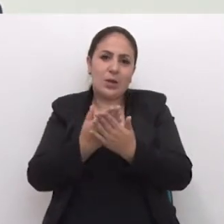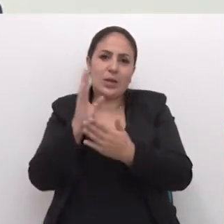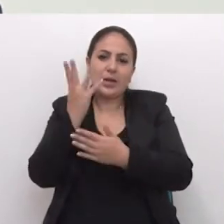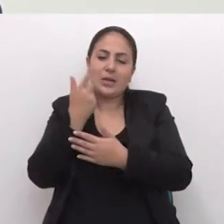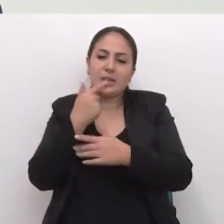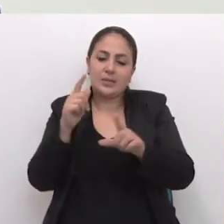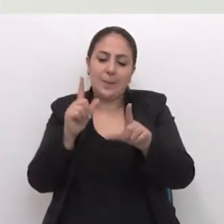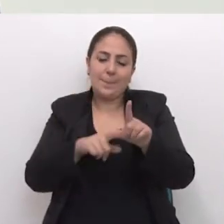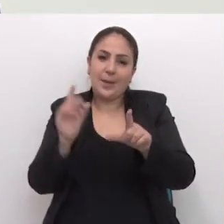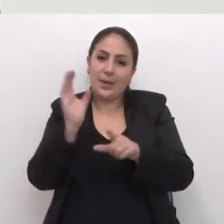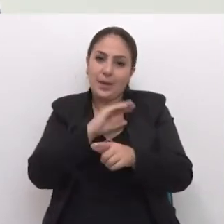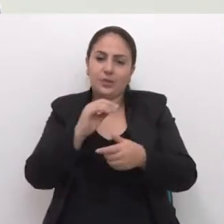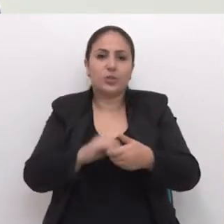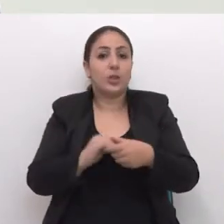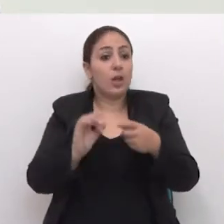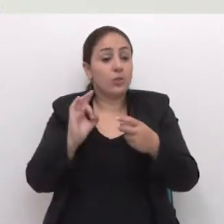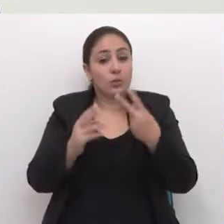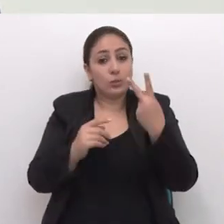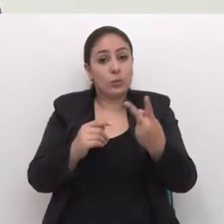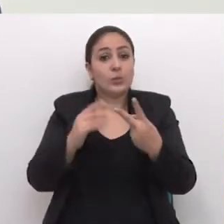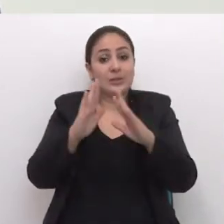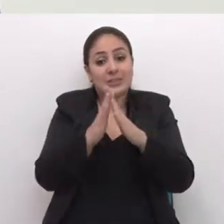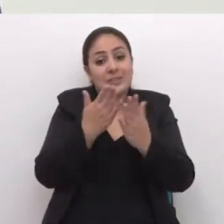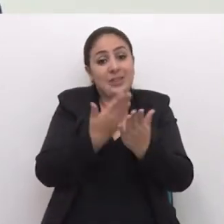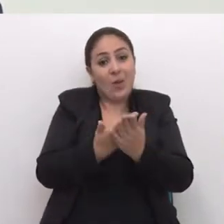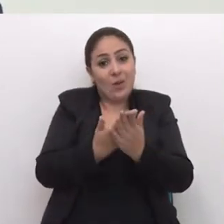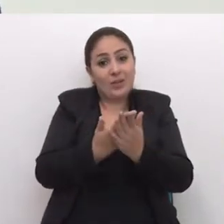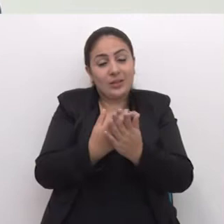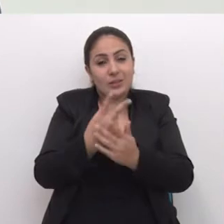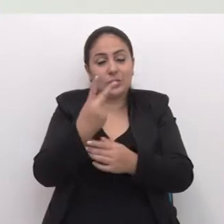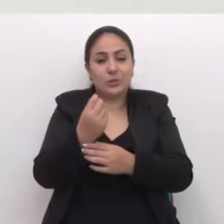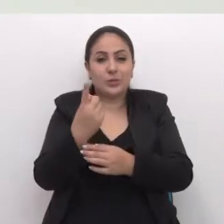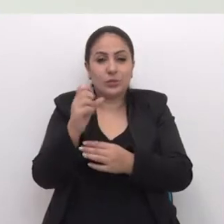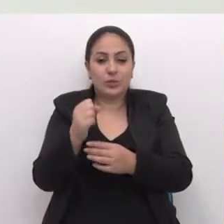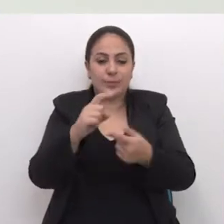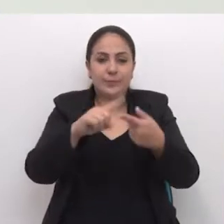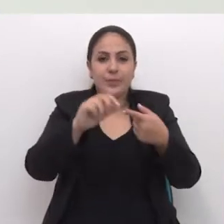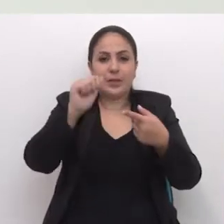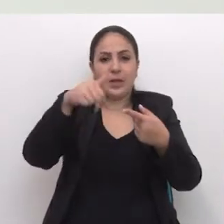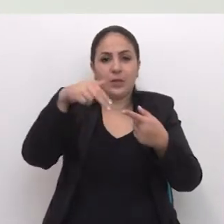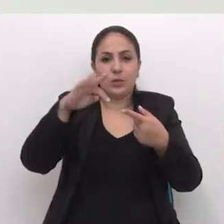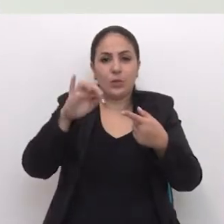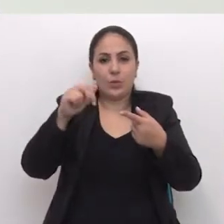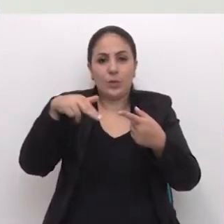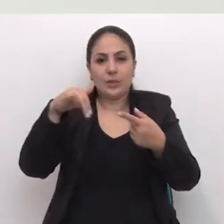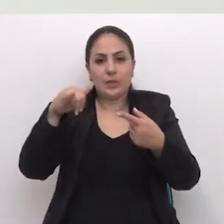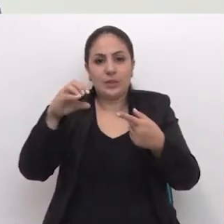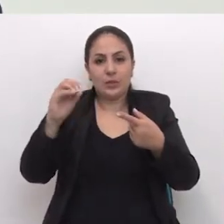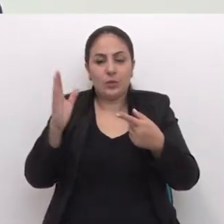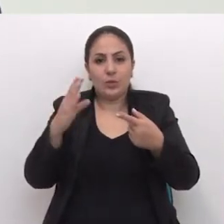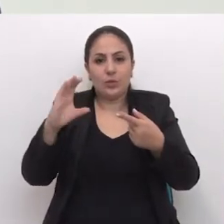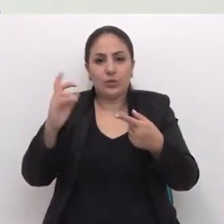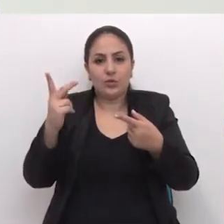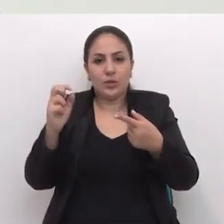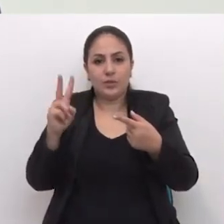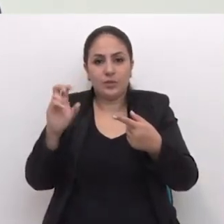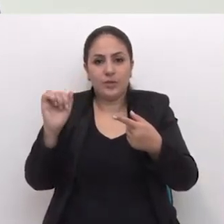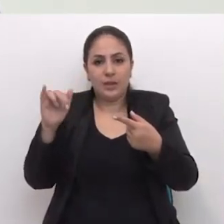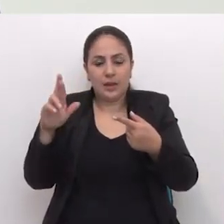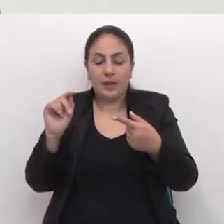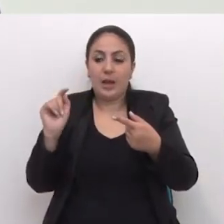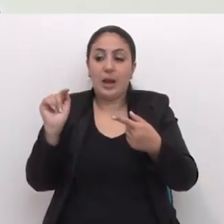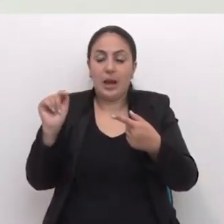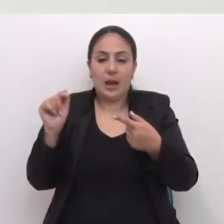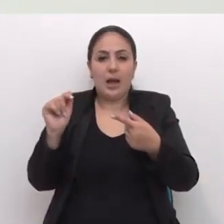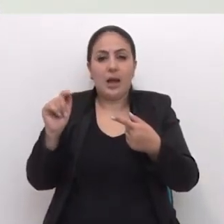campanha Criança Pé Quente, que foram apenas 2 escolas nesse ano de 2018, a Escola Antonino Xavier, da Vila Jardim, onde lá a